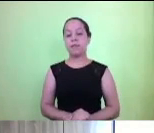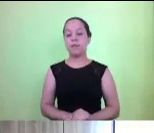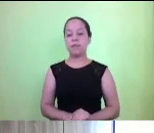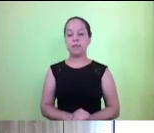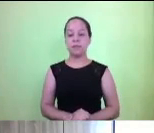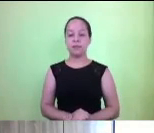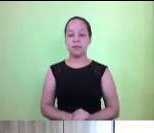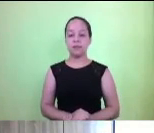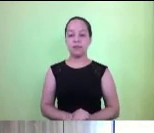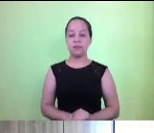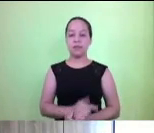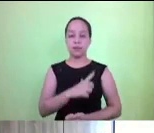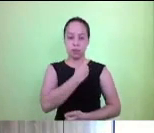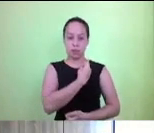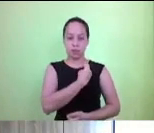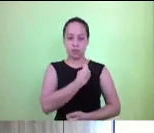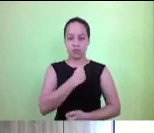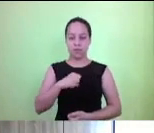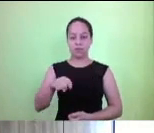Número da semente.